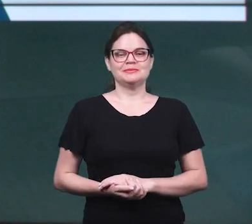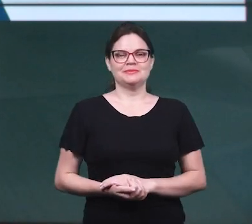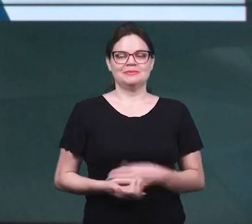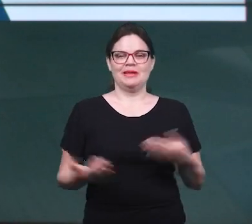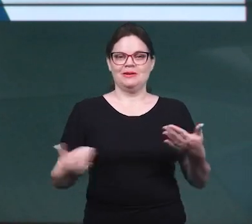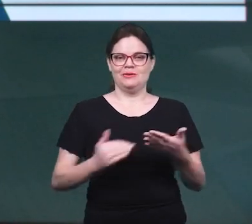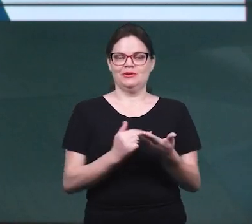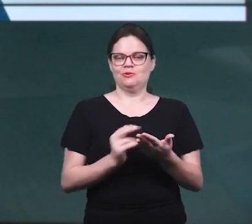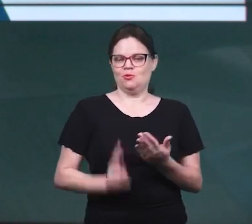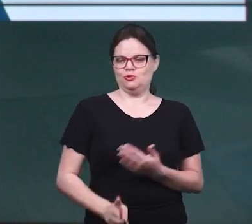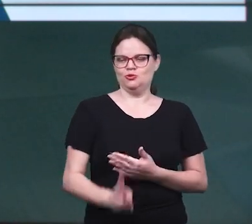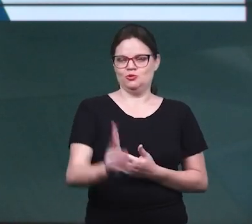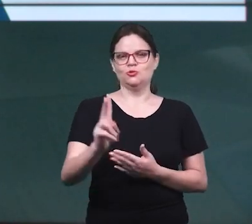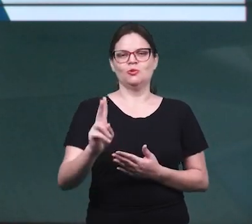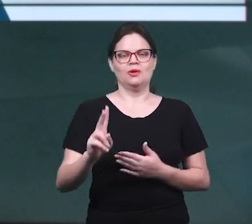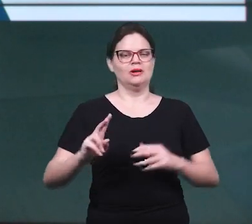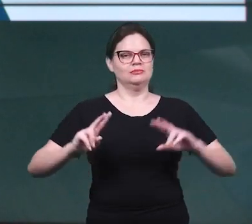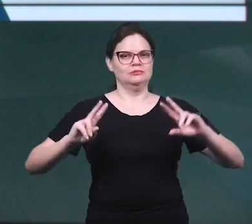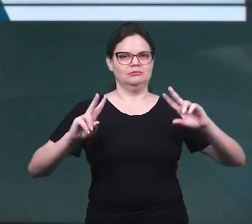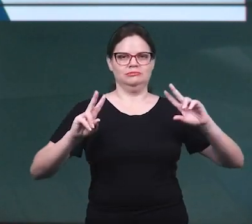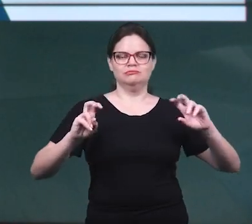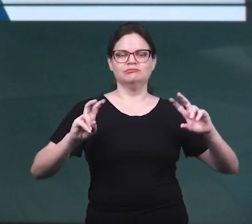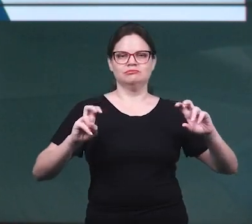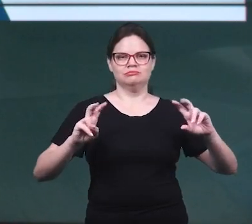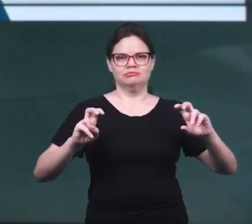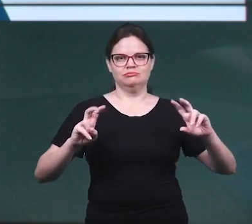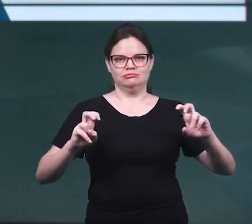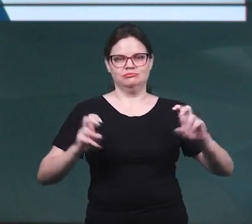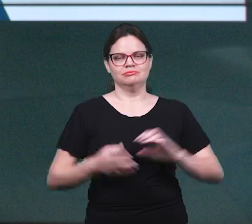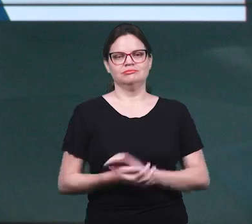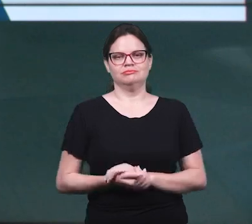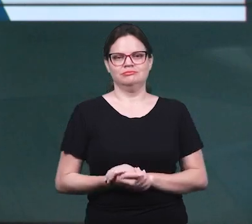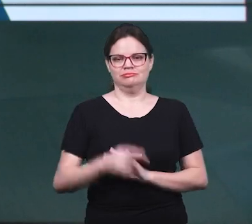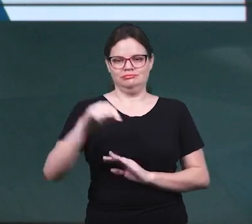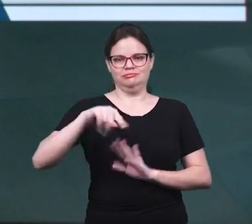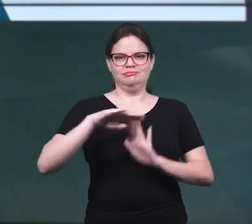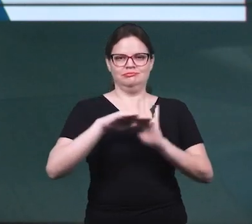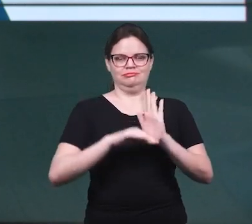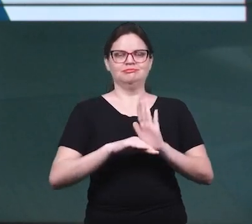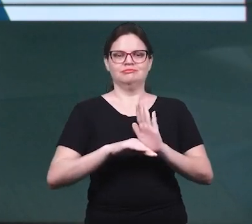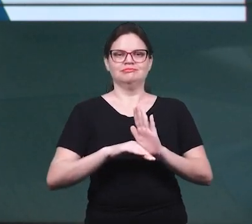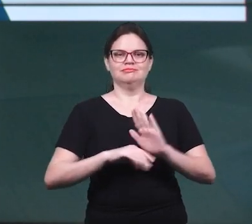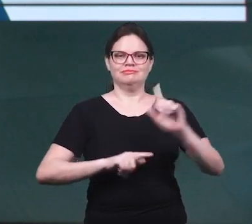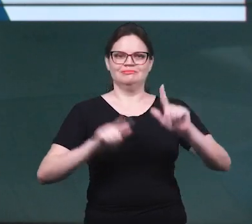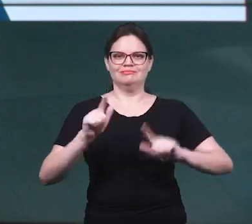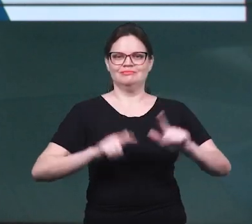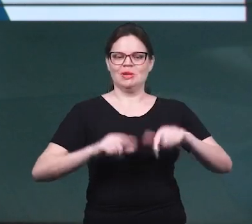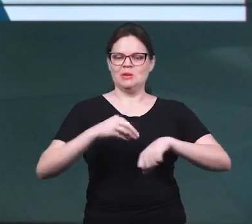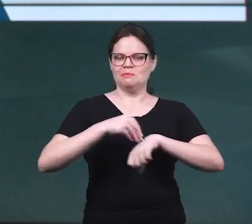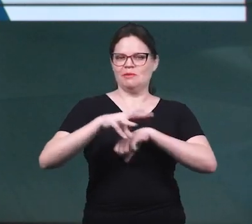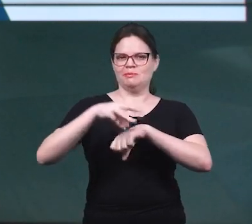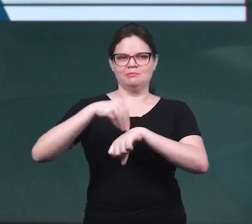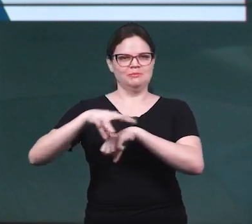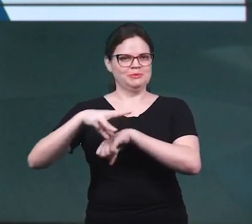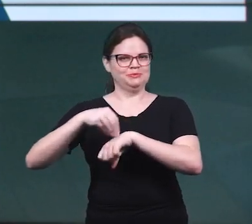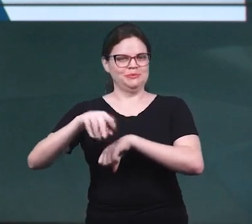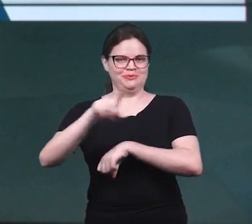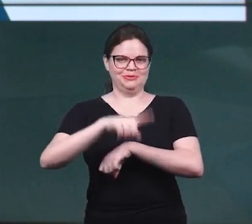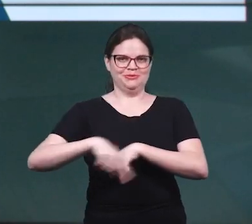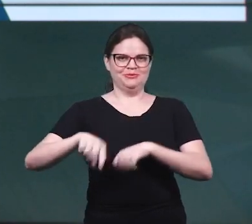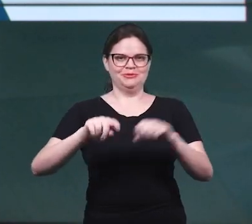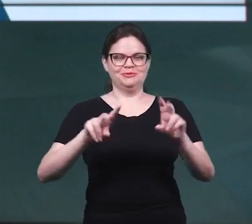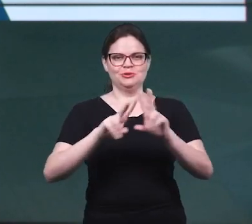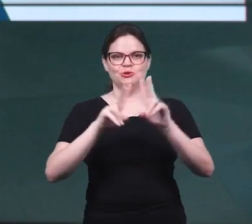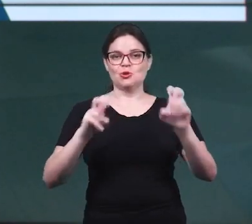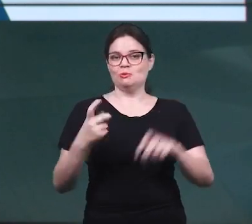dando continuidade ao nosso programa de informação a respeito